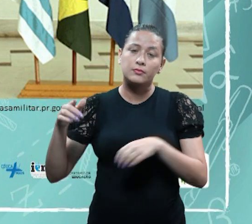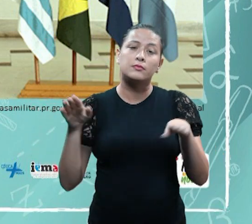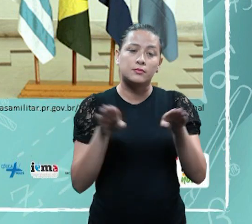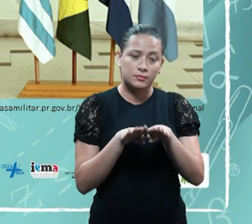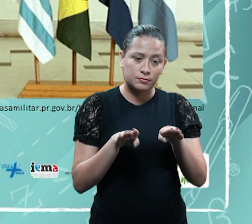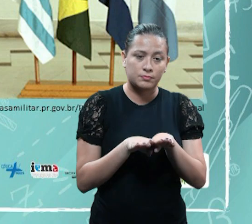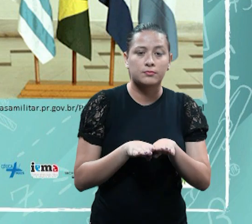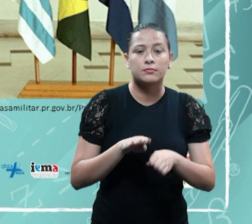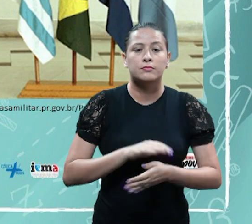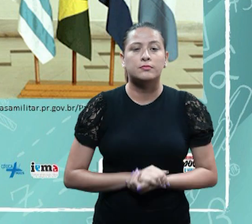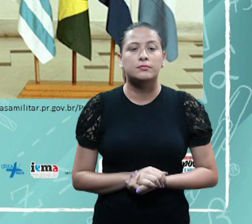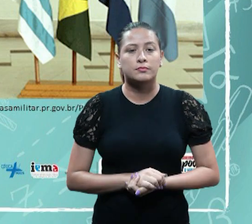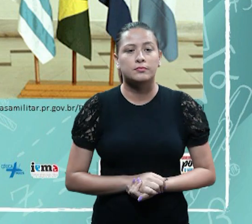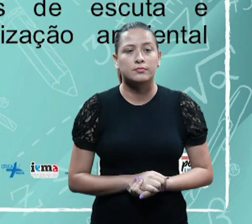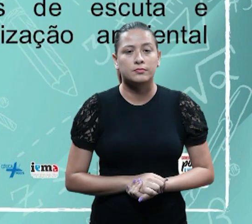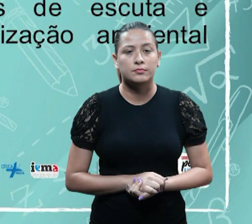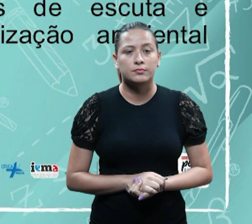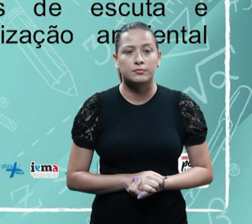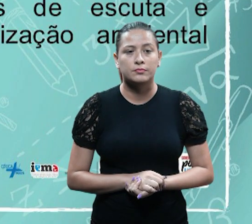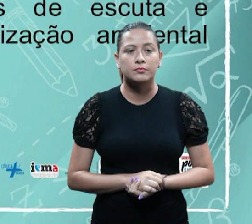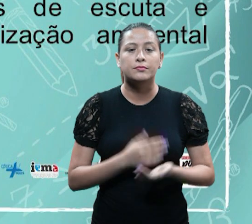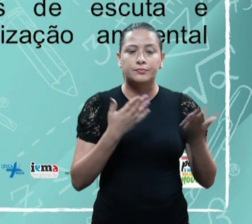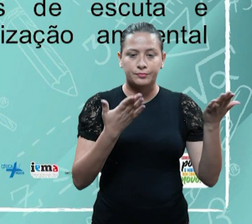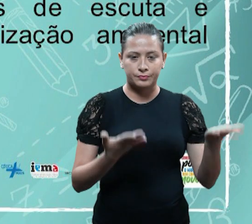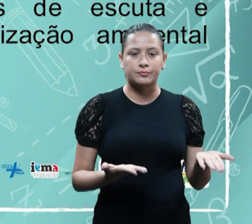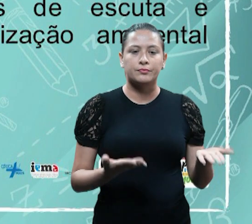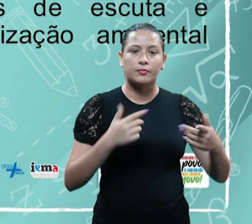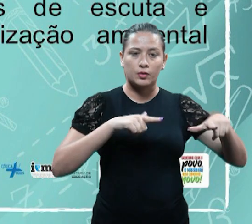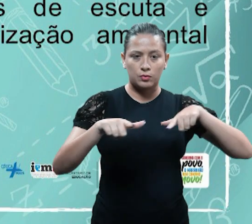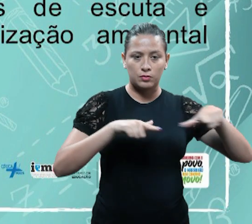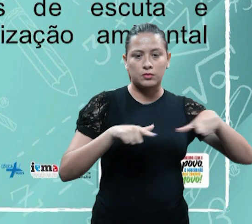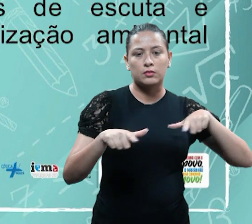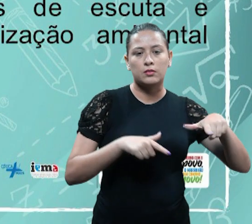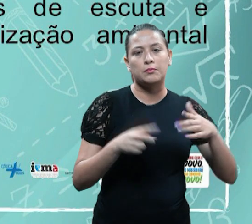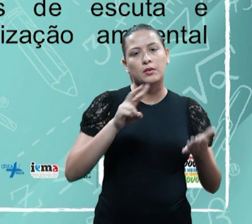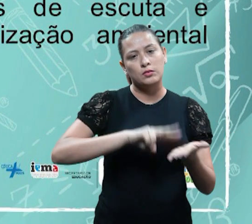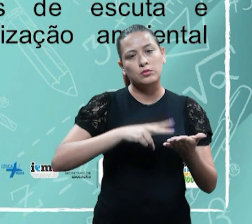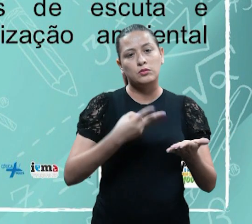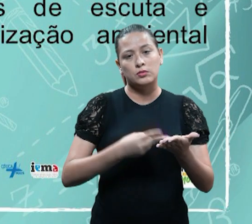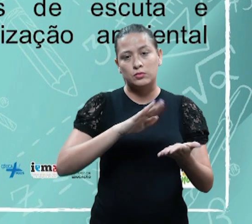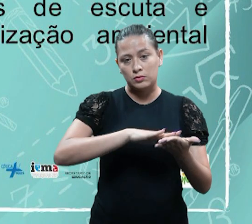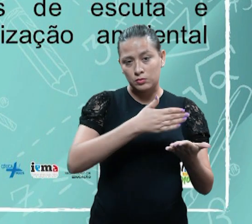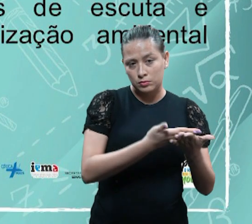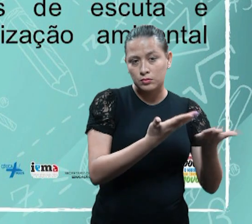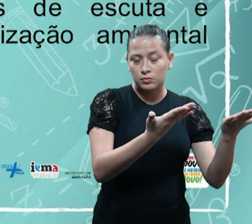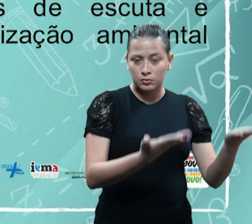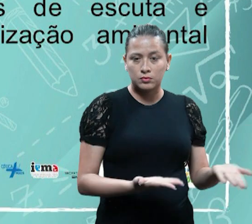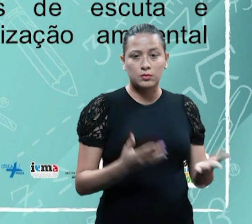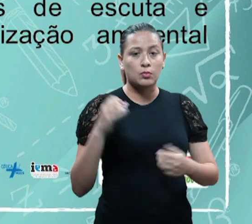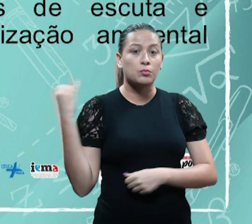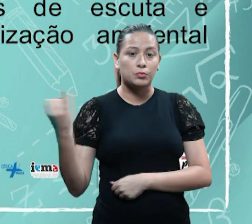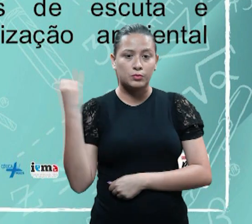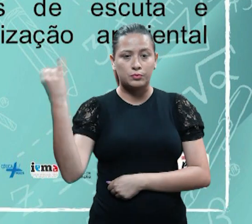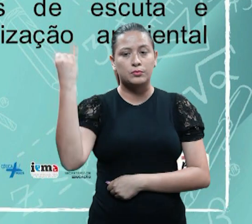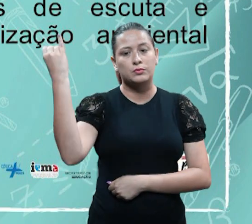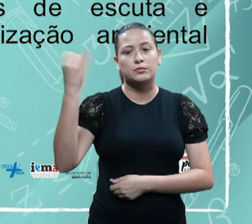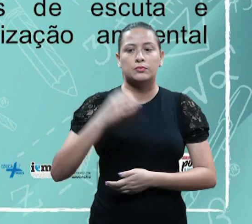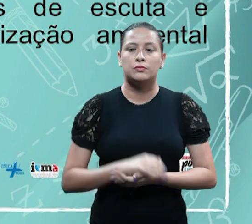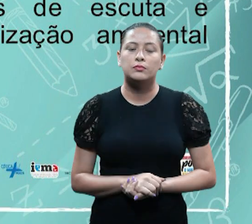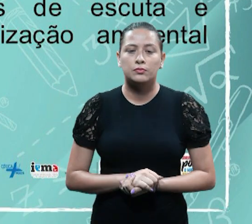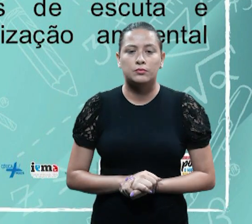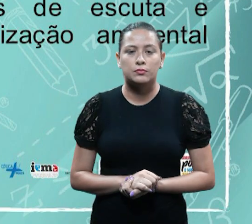então a gente tem que pensar em tudo isso. O serviço de tradução e interpretação é muito importante também para o evento,